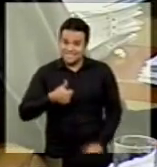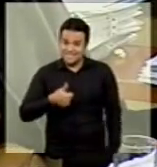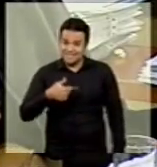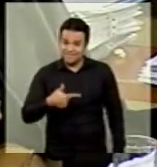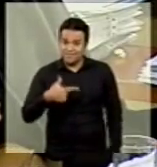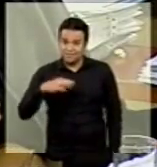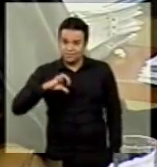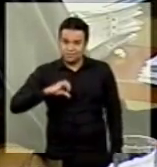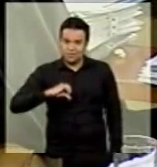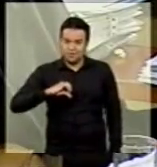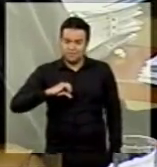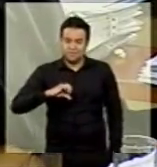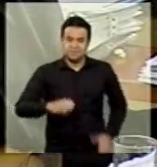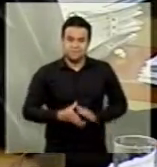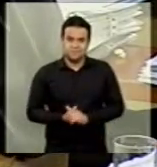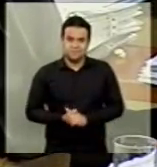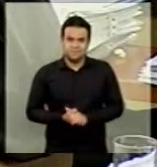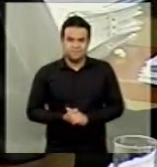129.